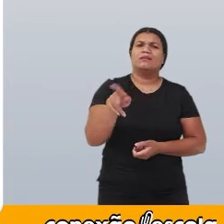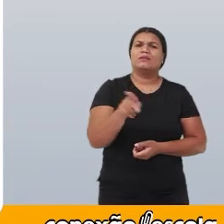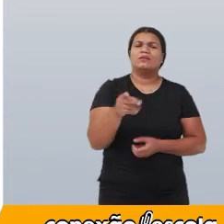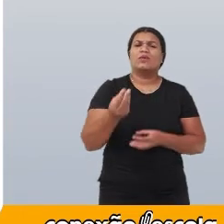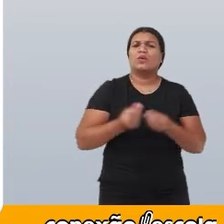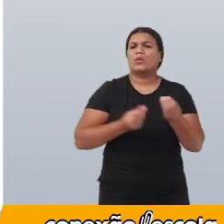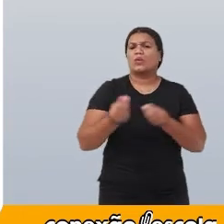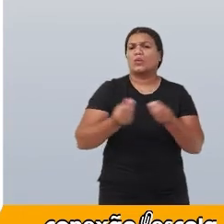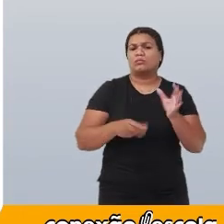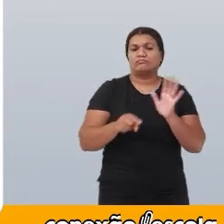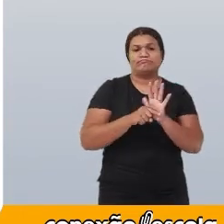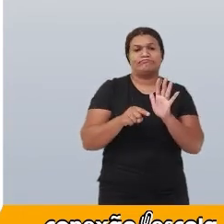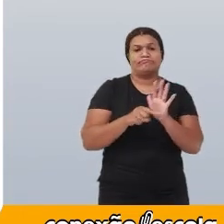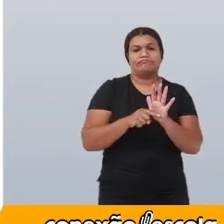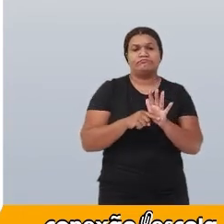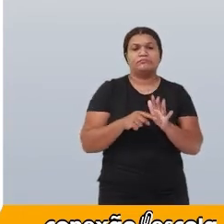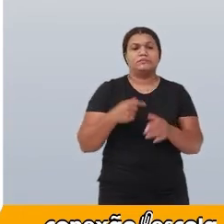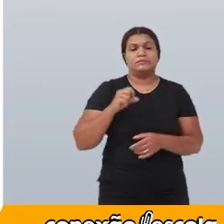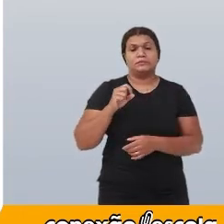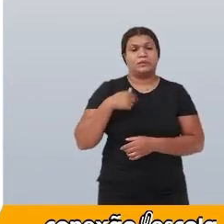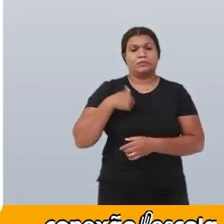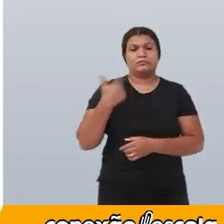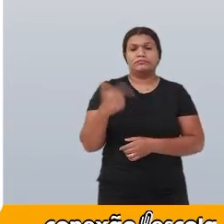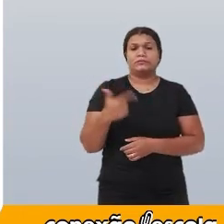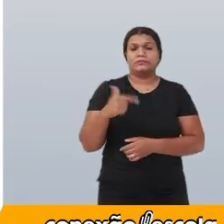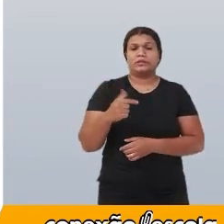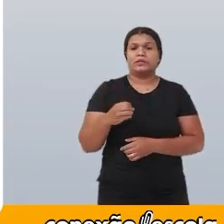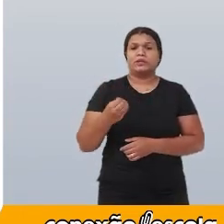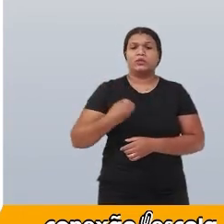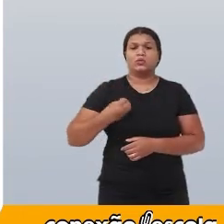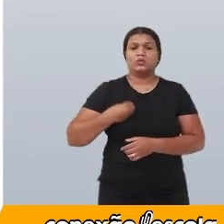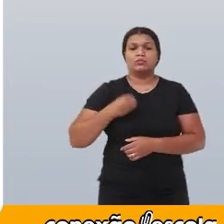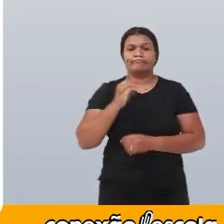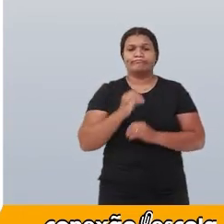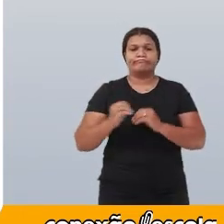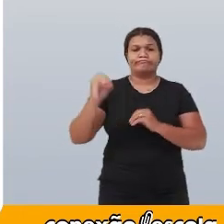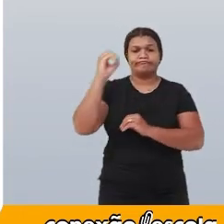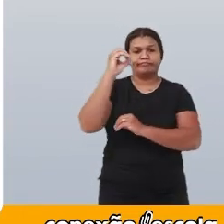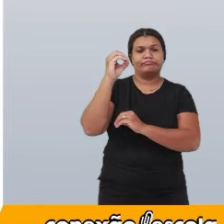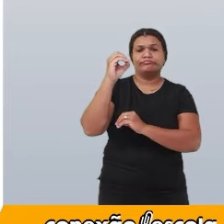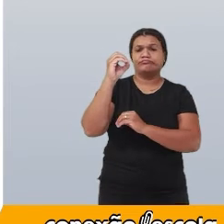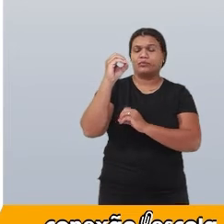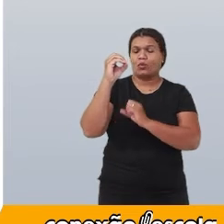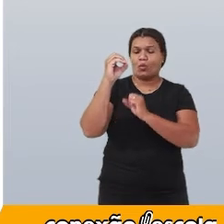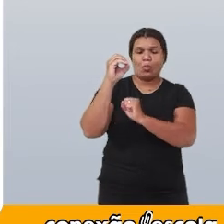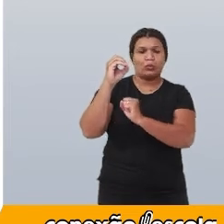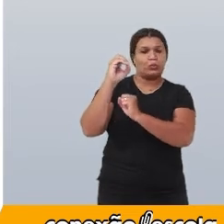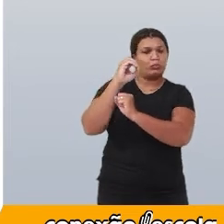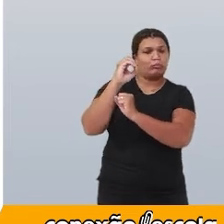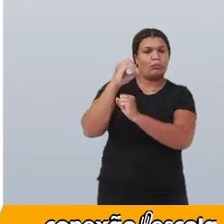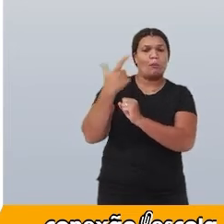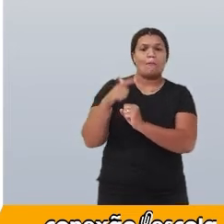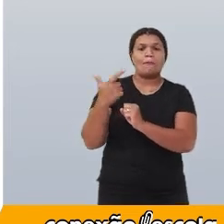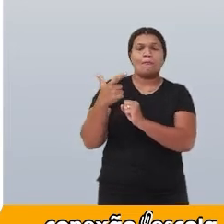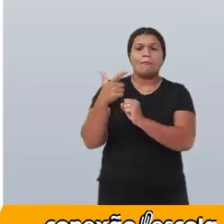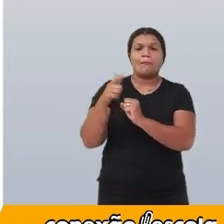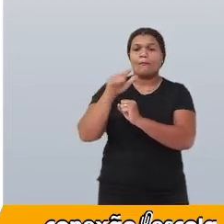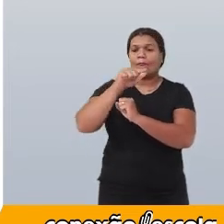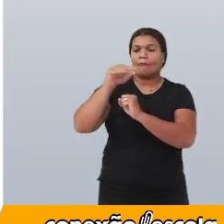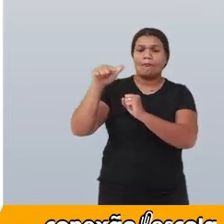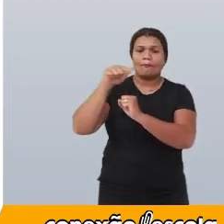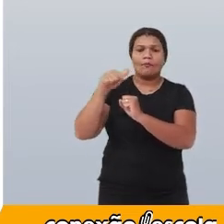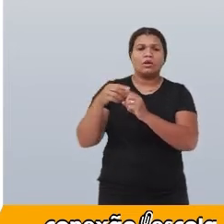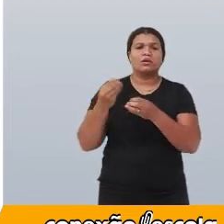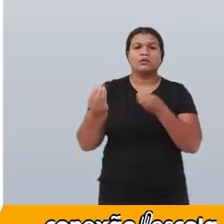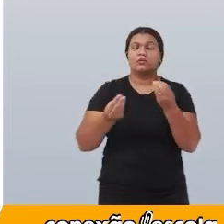vou subtrair se eu não tenho nenhum número na casa dos centésimos? Nesse caso, eu